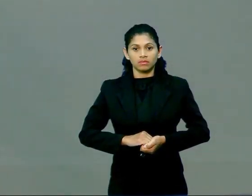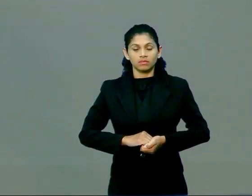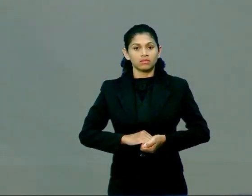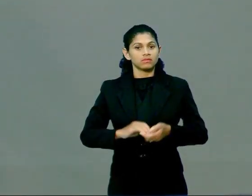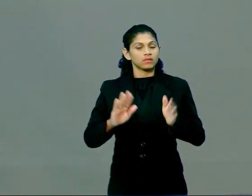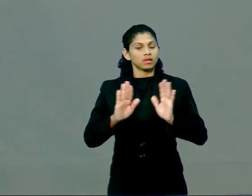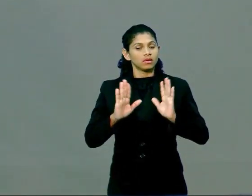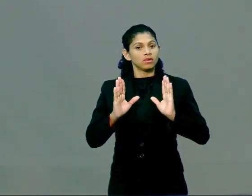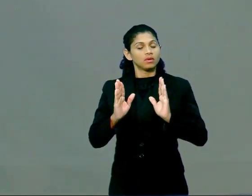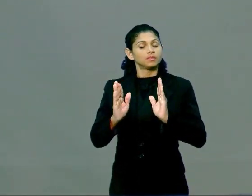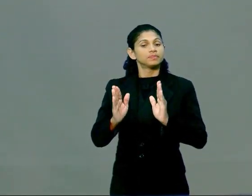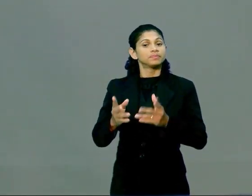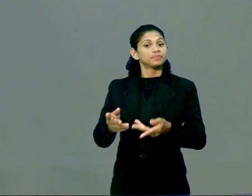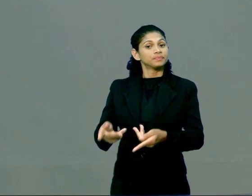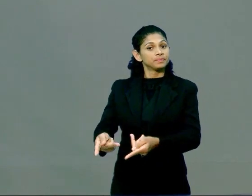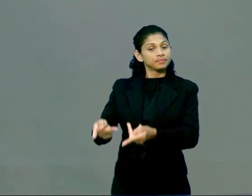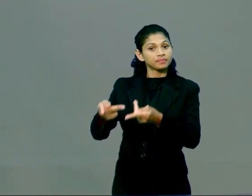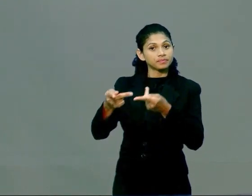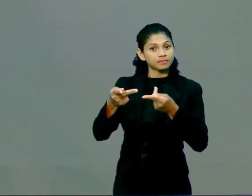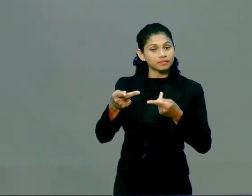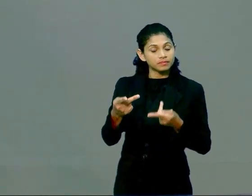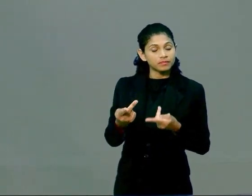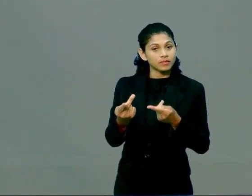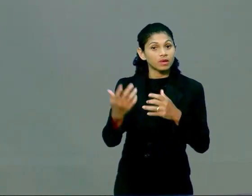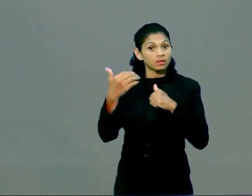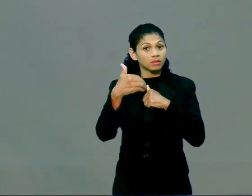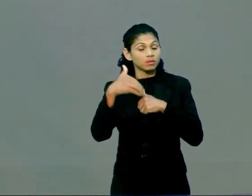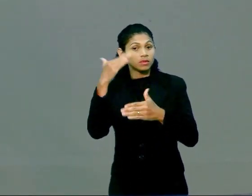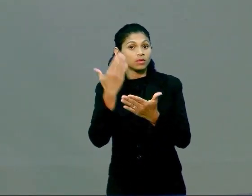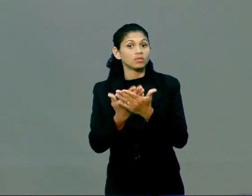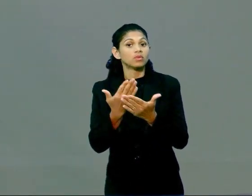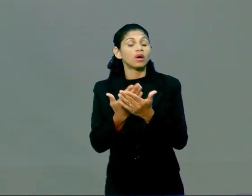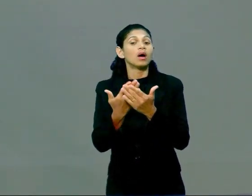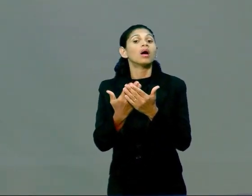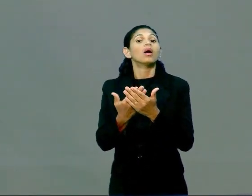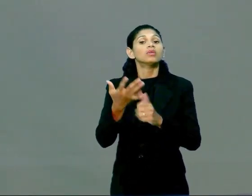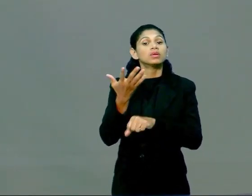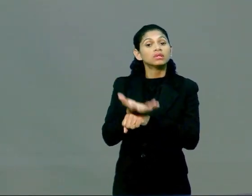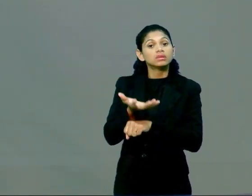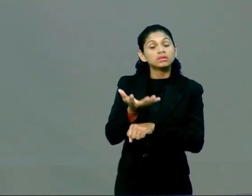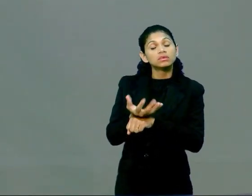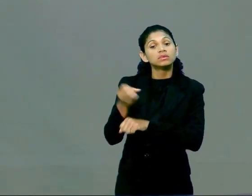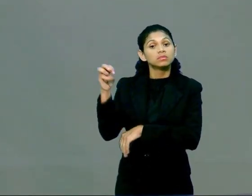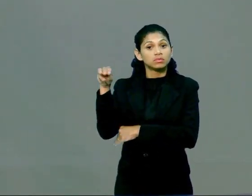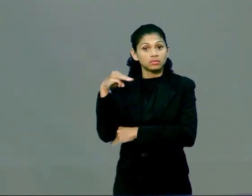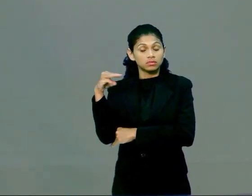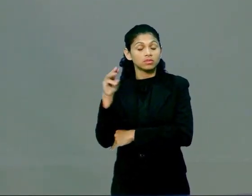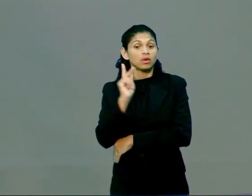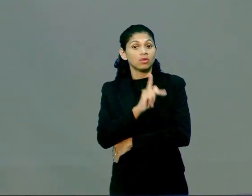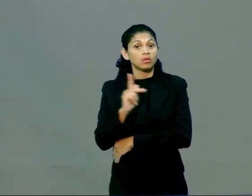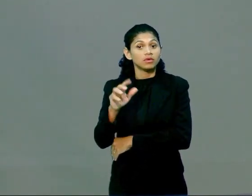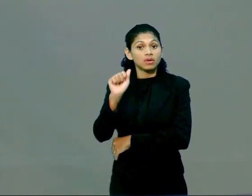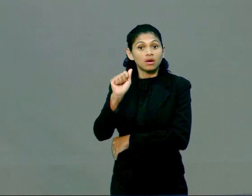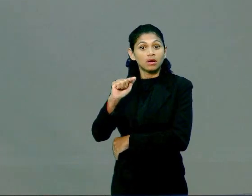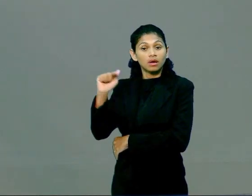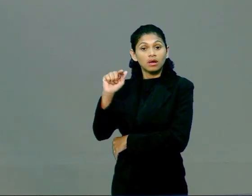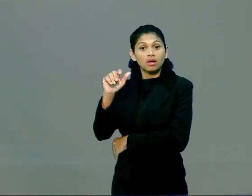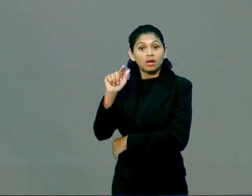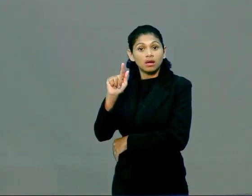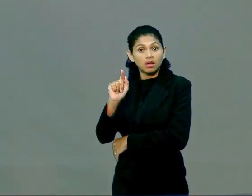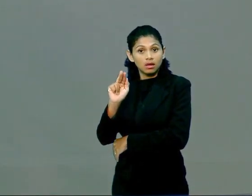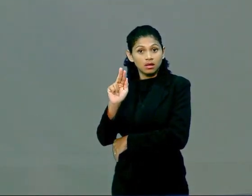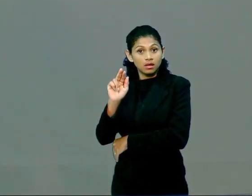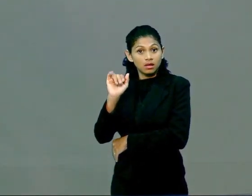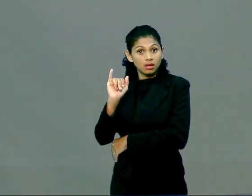Olá, seja muito bem-vindo a mais uma aula de matemática. Eu sou o professor Áquila e estarei com vocês